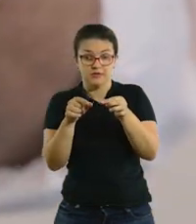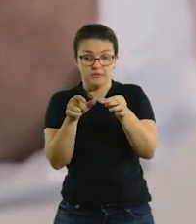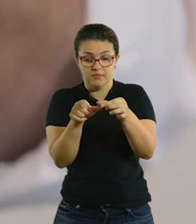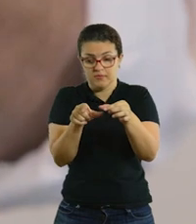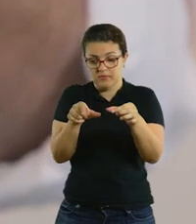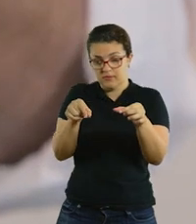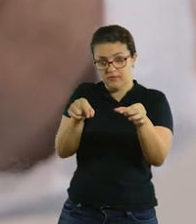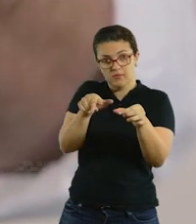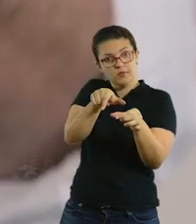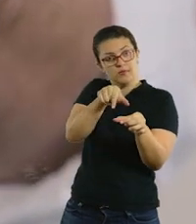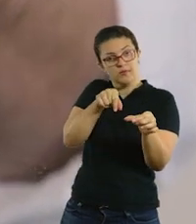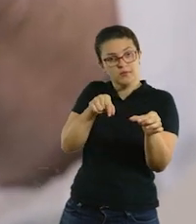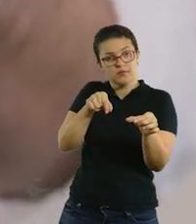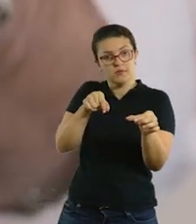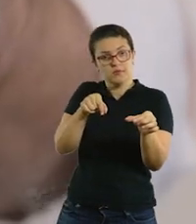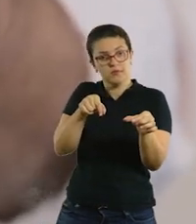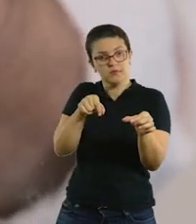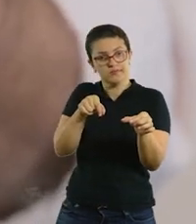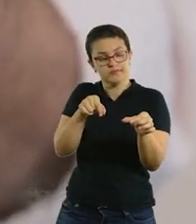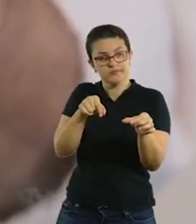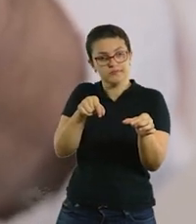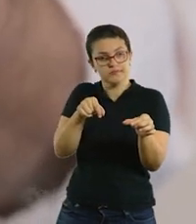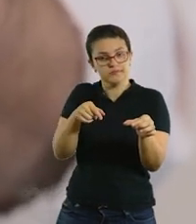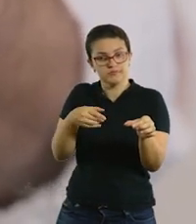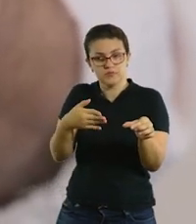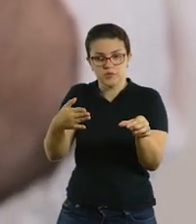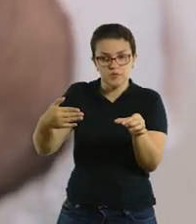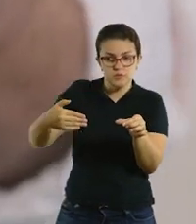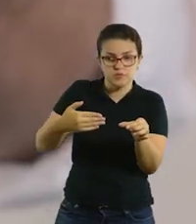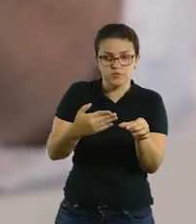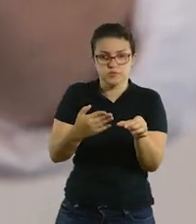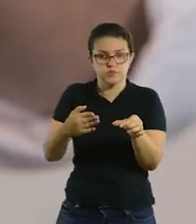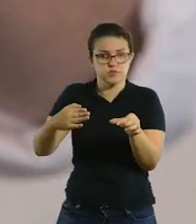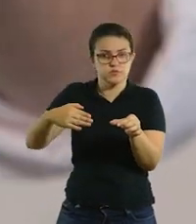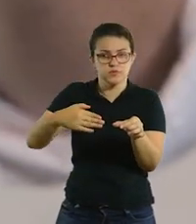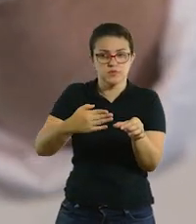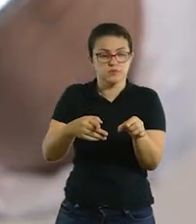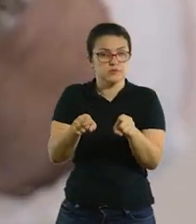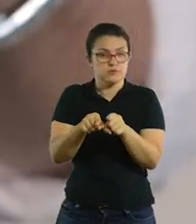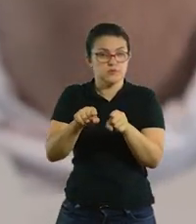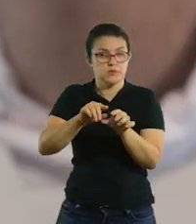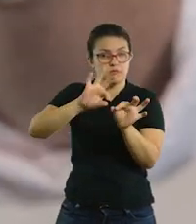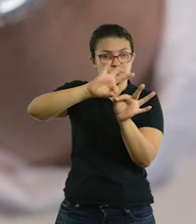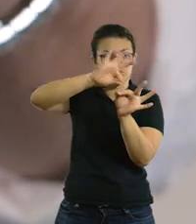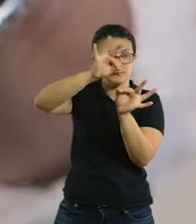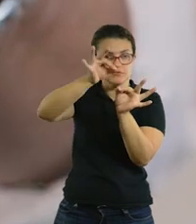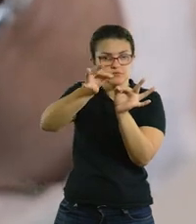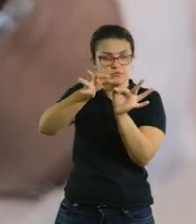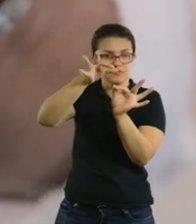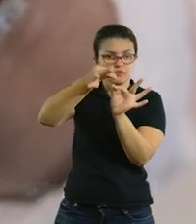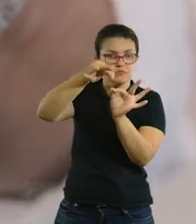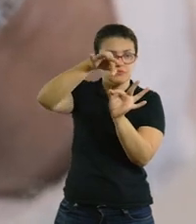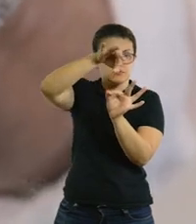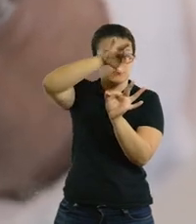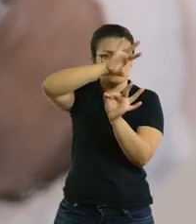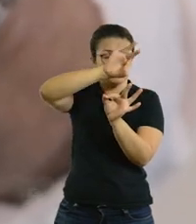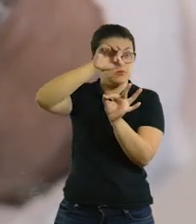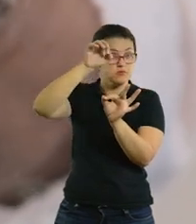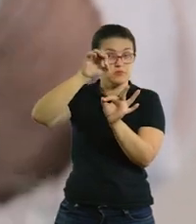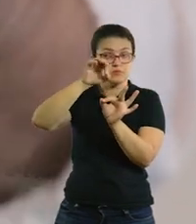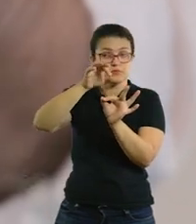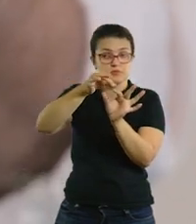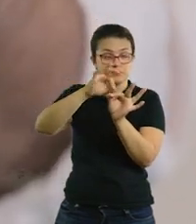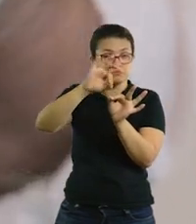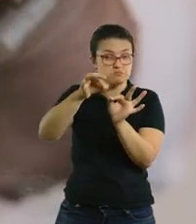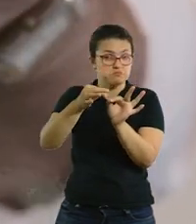E aqui, se vocês tiverem arame na casa de vocês, vocês podem confeccionar com arame